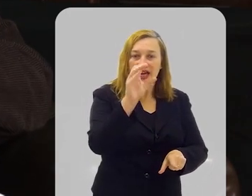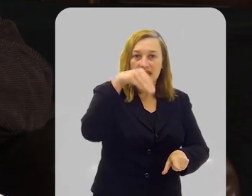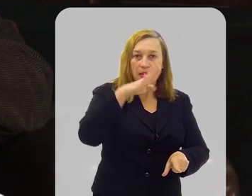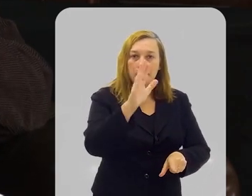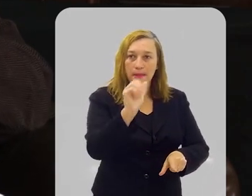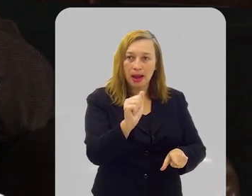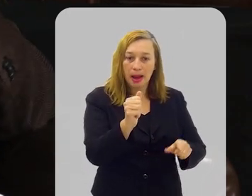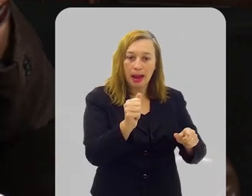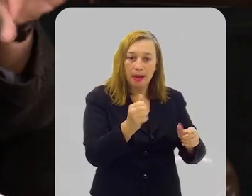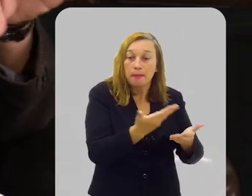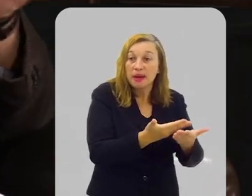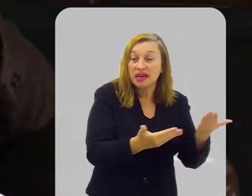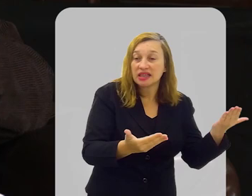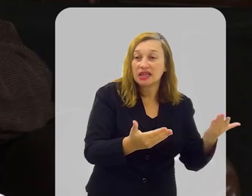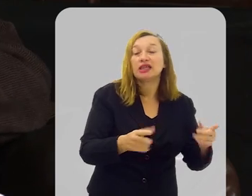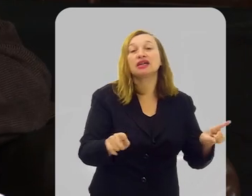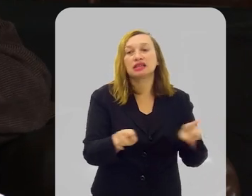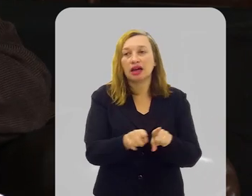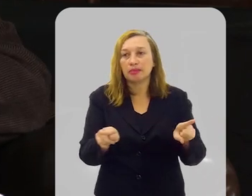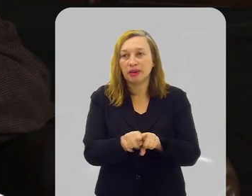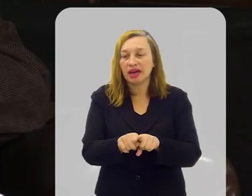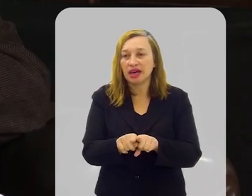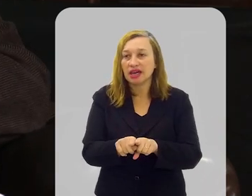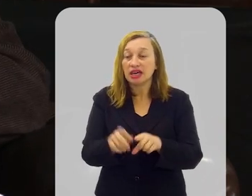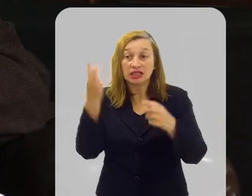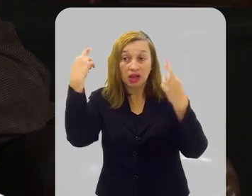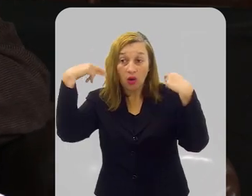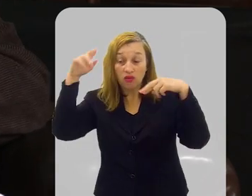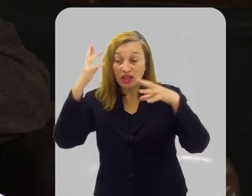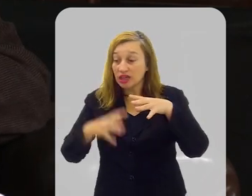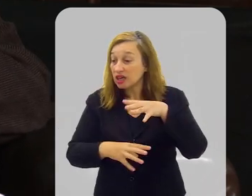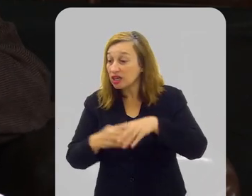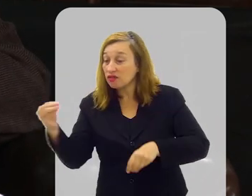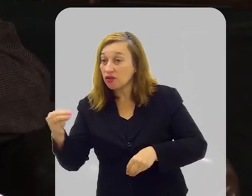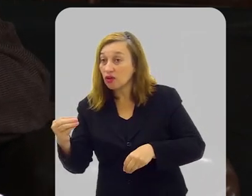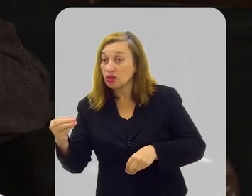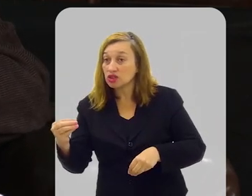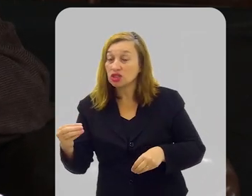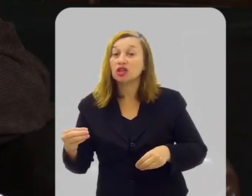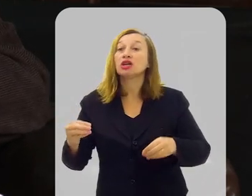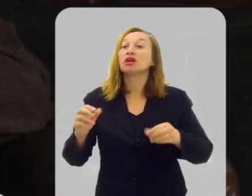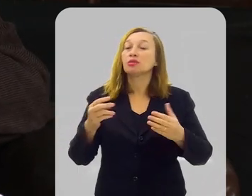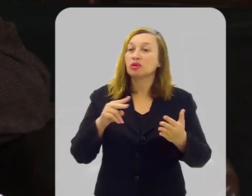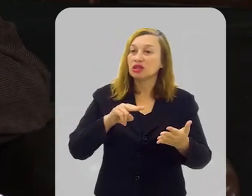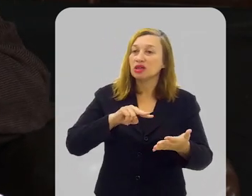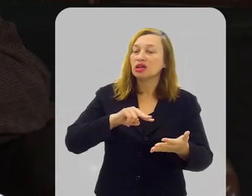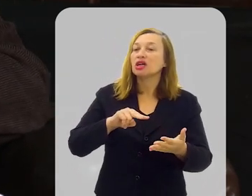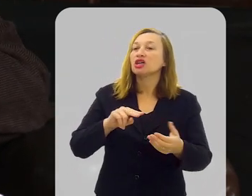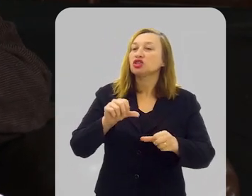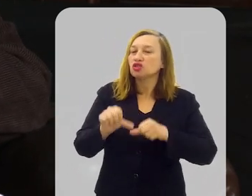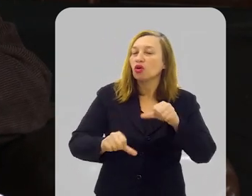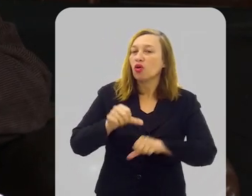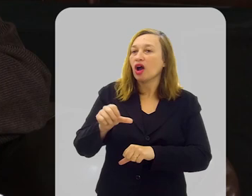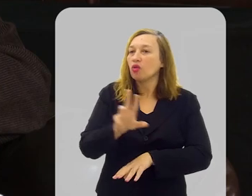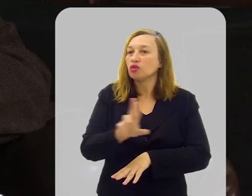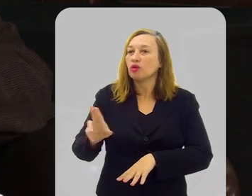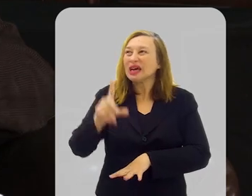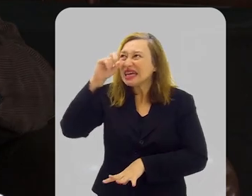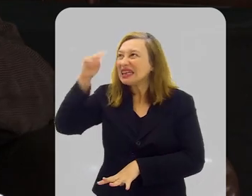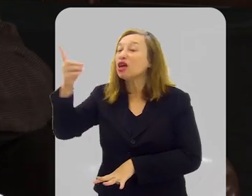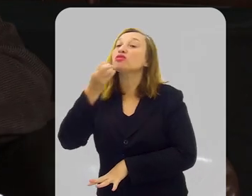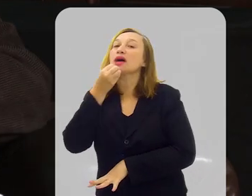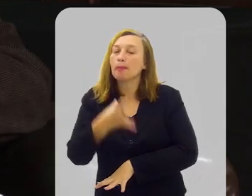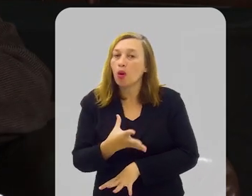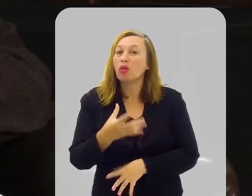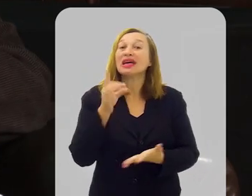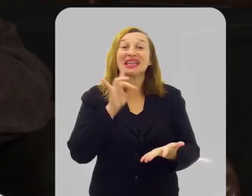também daquela ovelhinha que foge, ela também deveria se chamar como Deus é bom. Porque, na verdade, tem aqueles